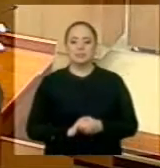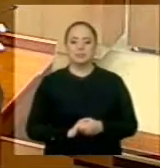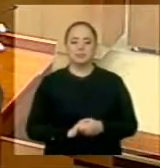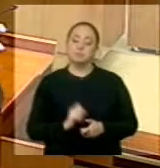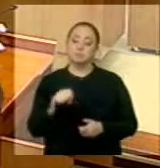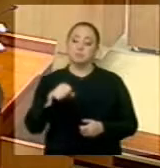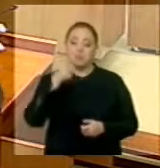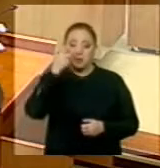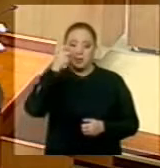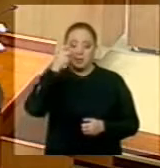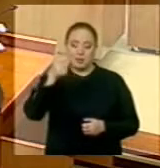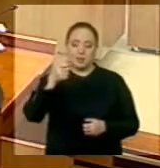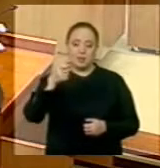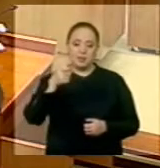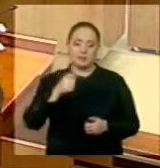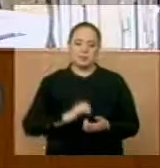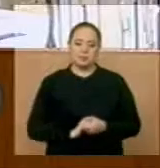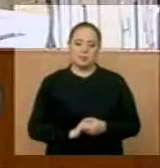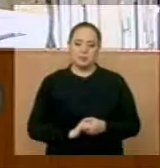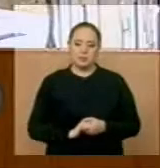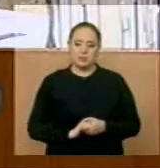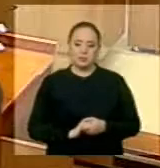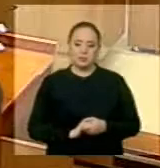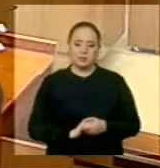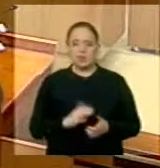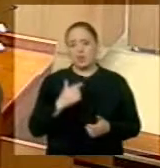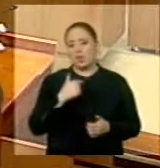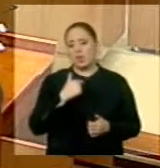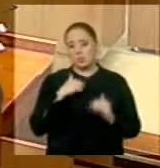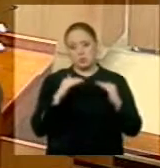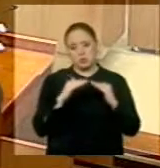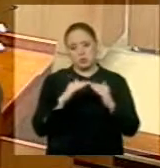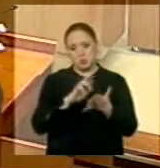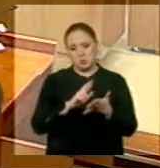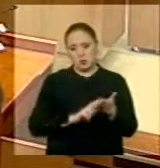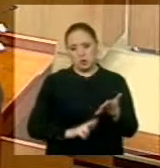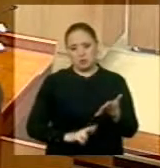é preliminar. Porque então, colhe os votos. Eu estou de acordo com o relator.